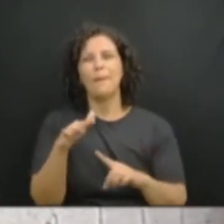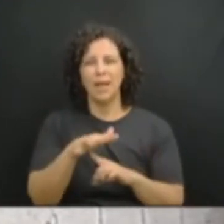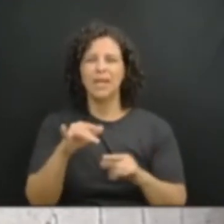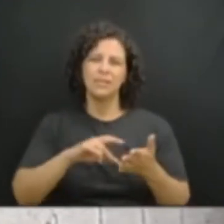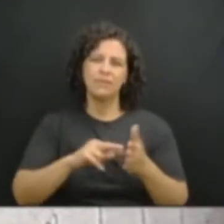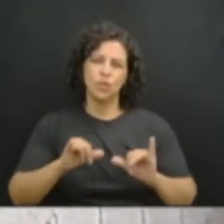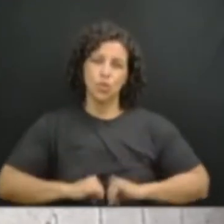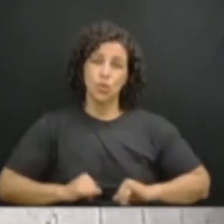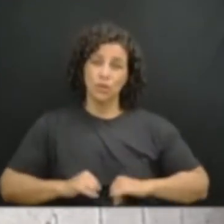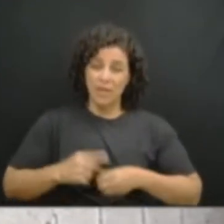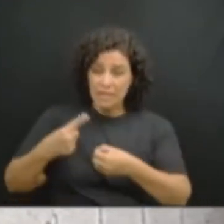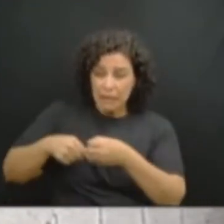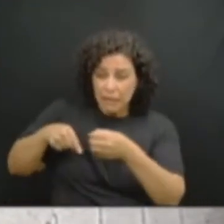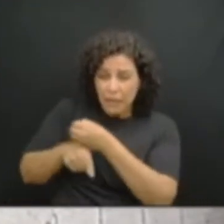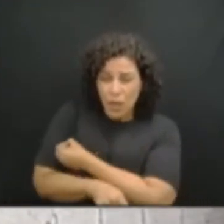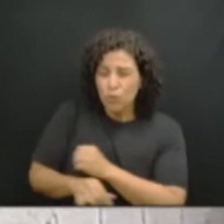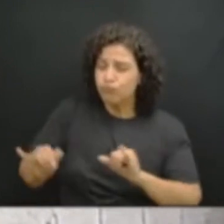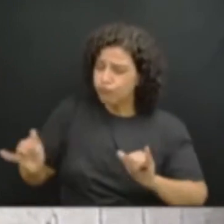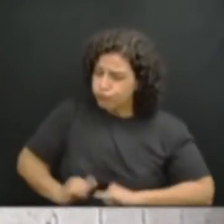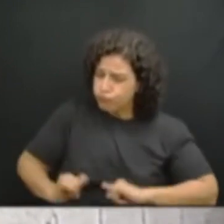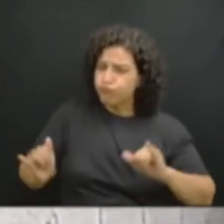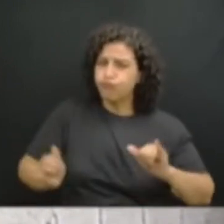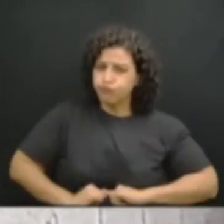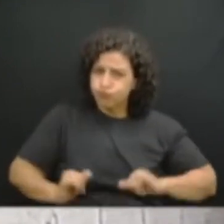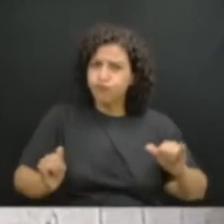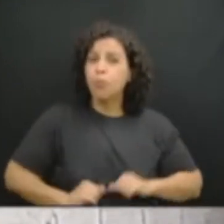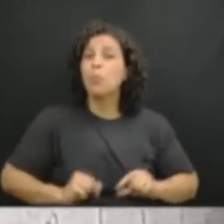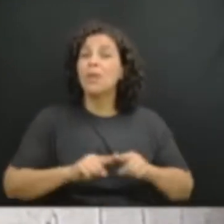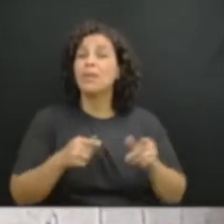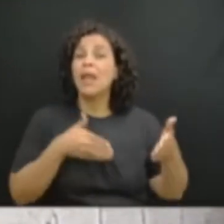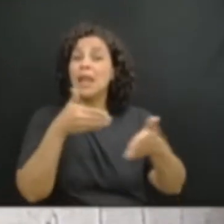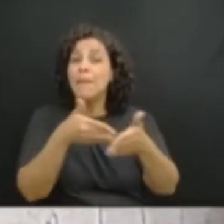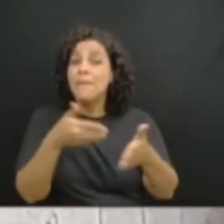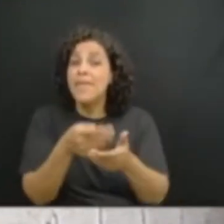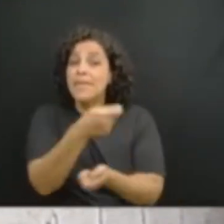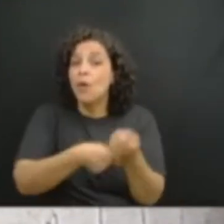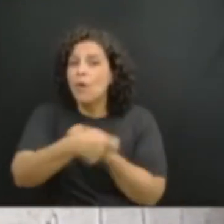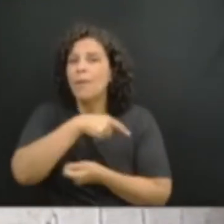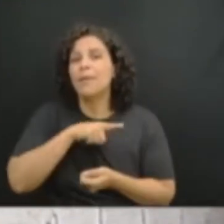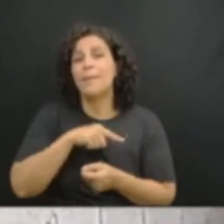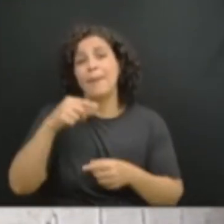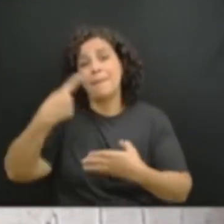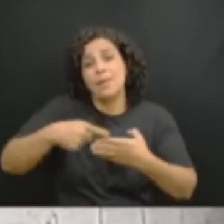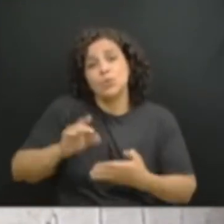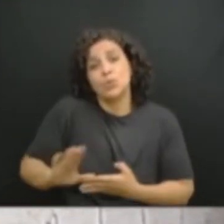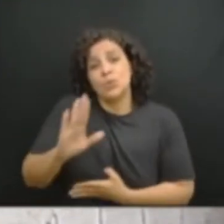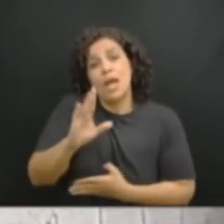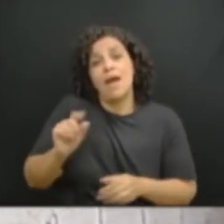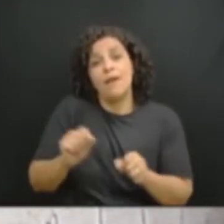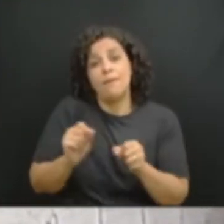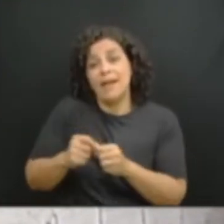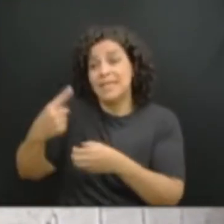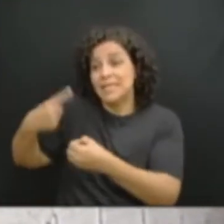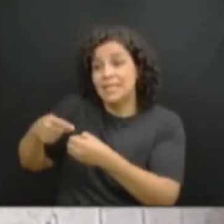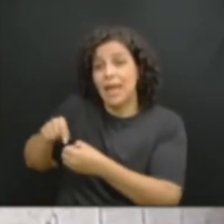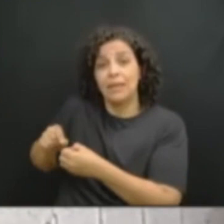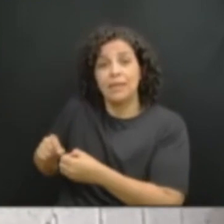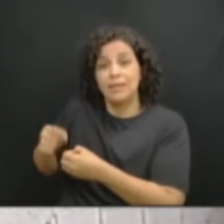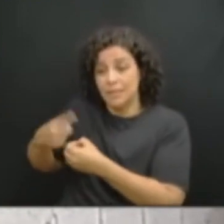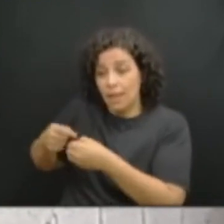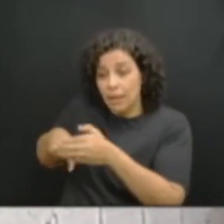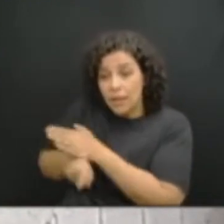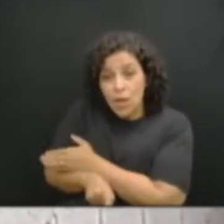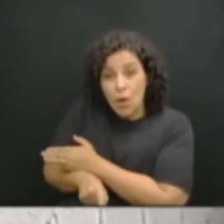interior do estado. Ele coloca barreira física e econômica que faz com que os preços do interior fiquem mais caros